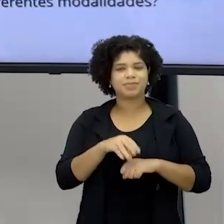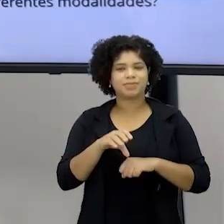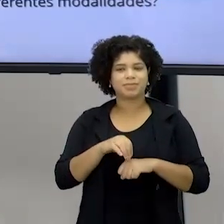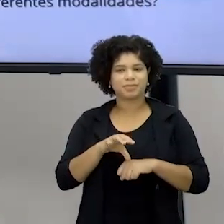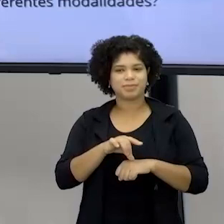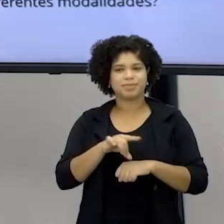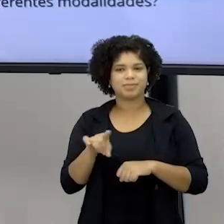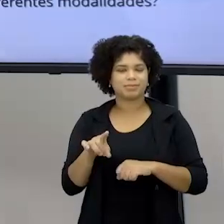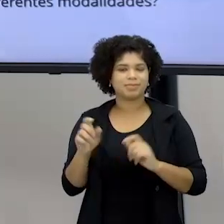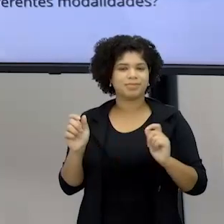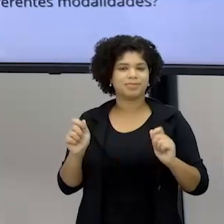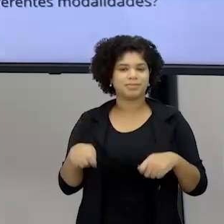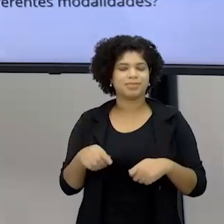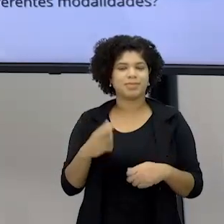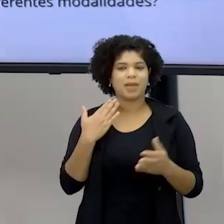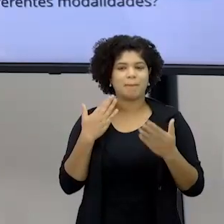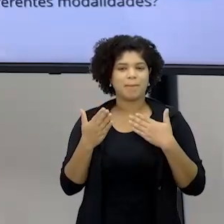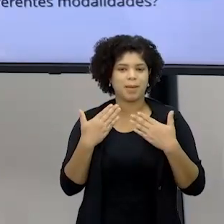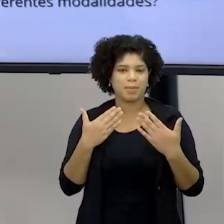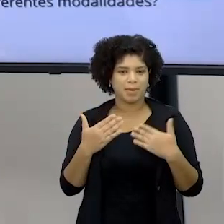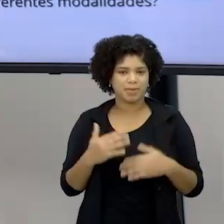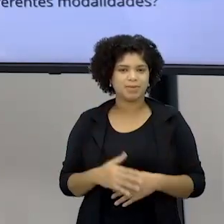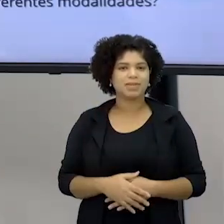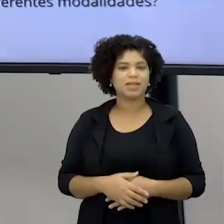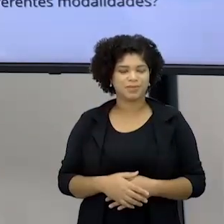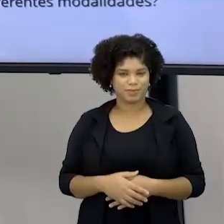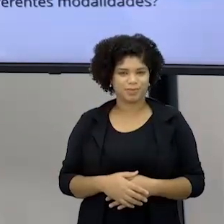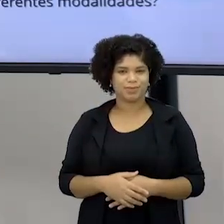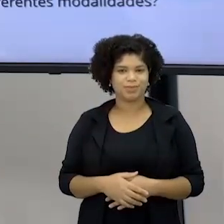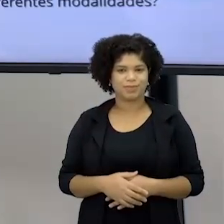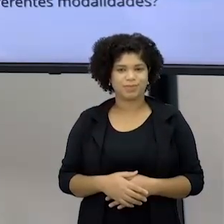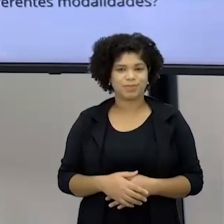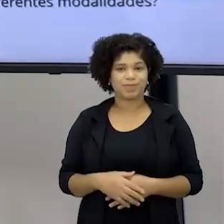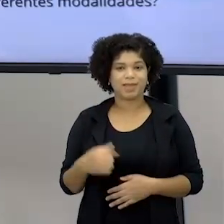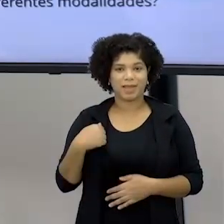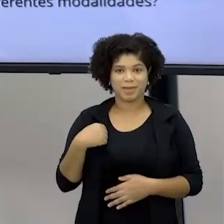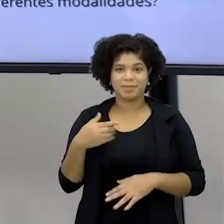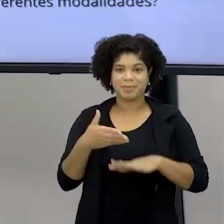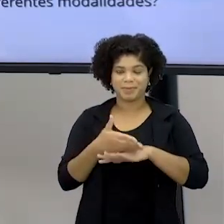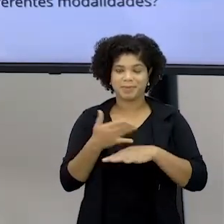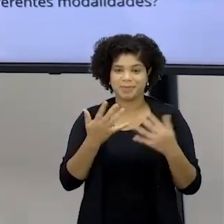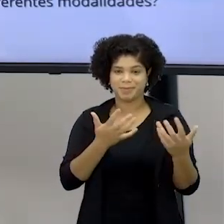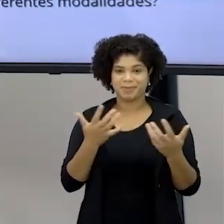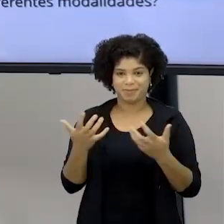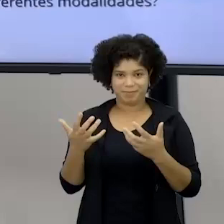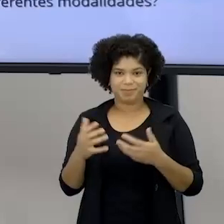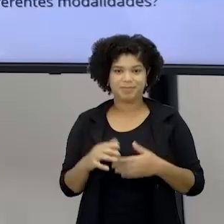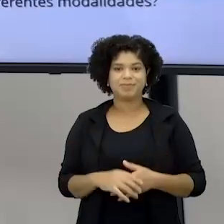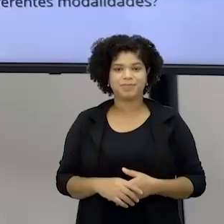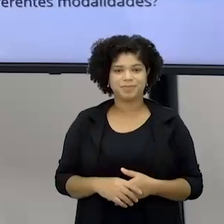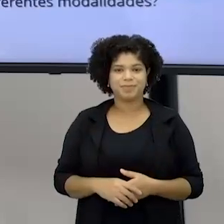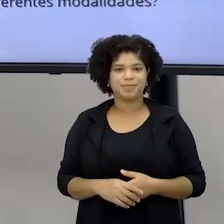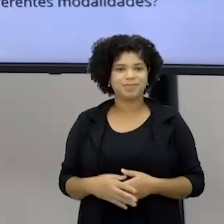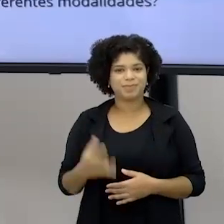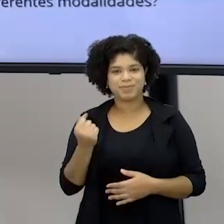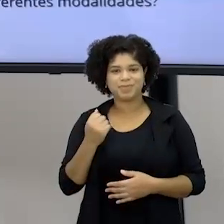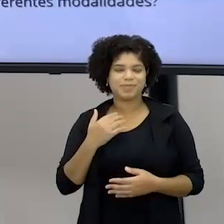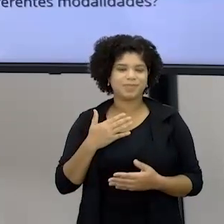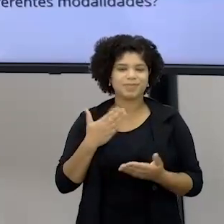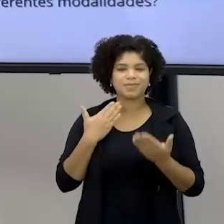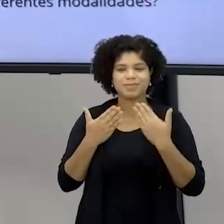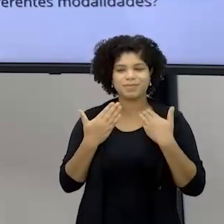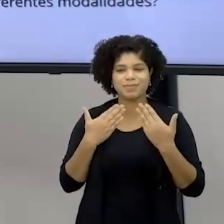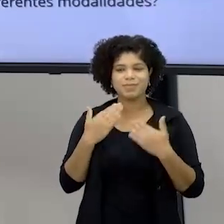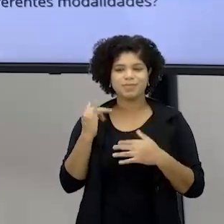que vocês debatam entre os colegas. Então, como eu quero participar dessa roda de conversa, eu vou falando algumas coisas